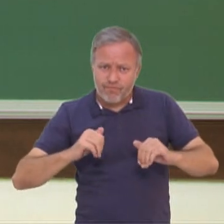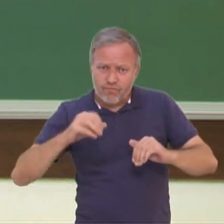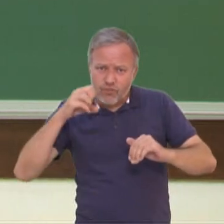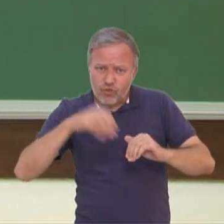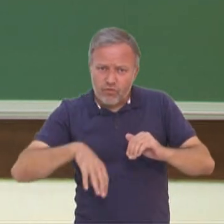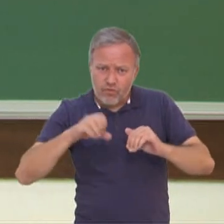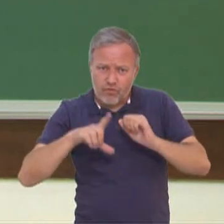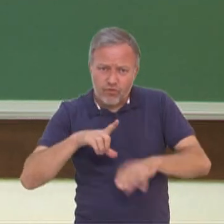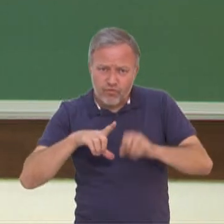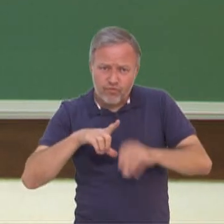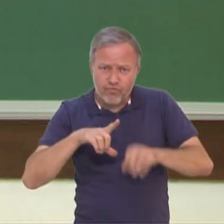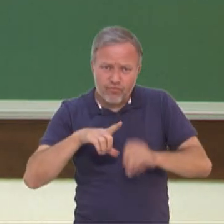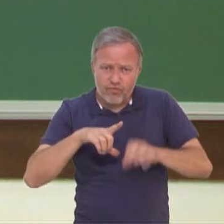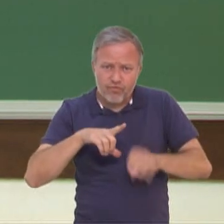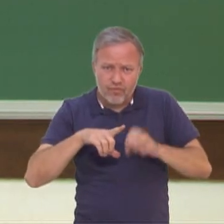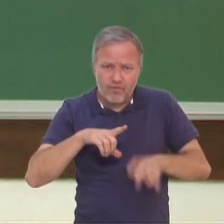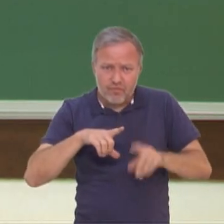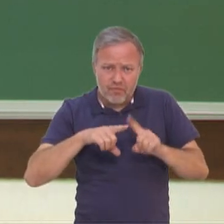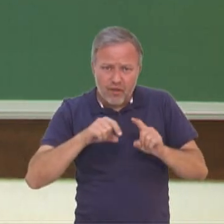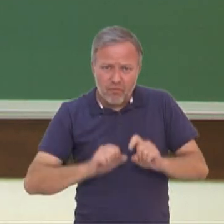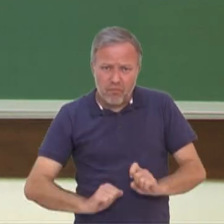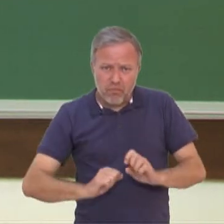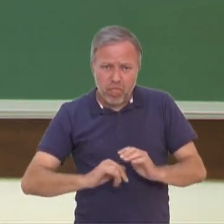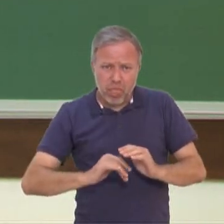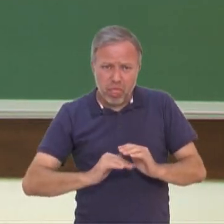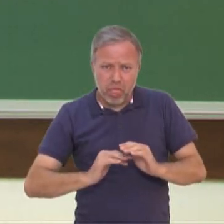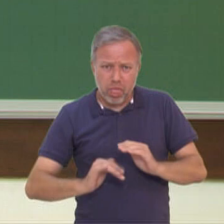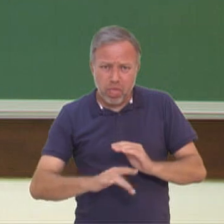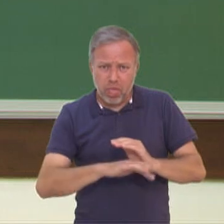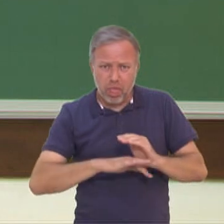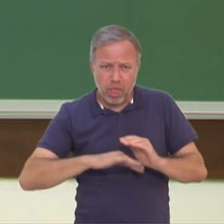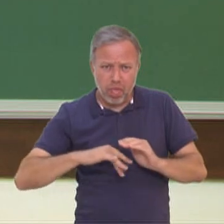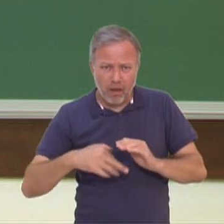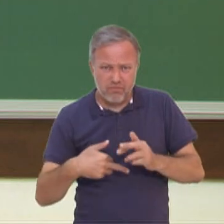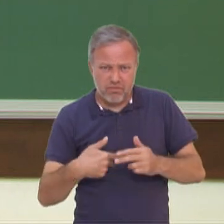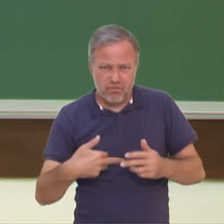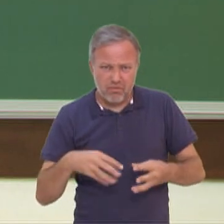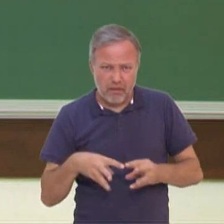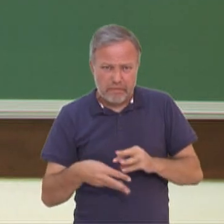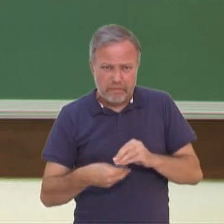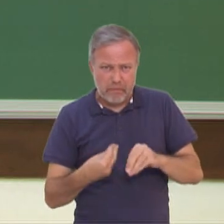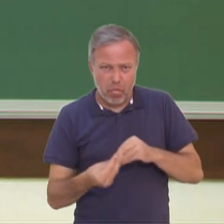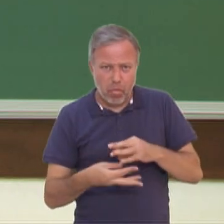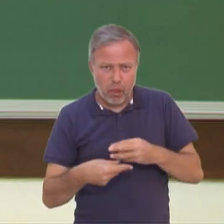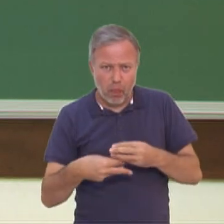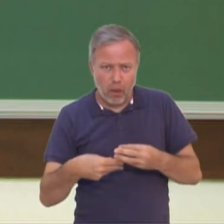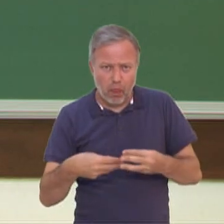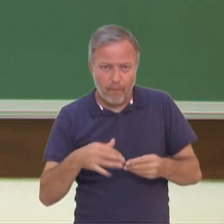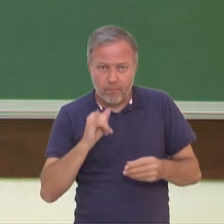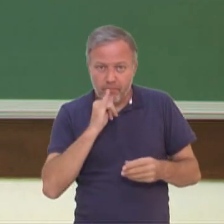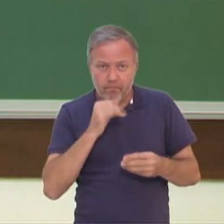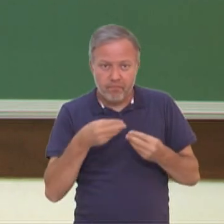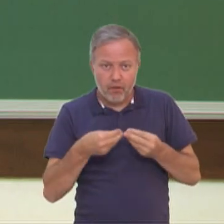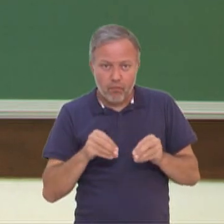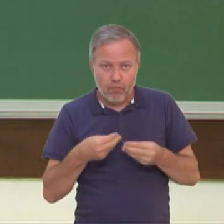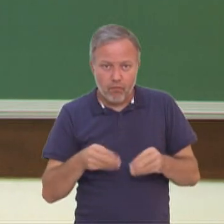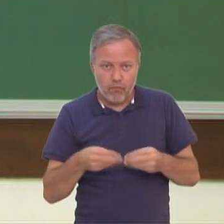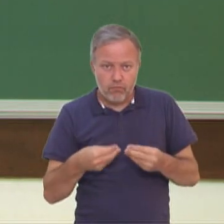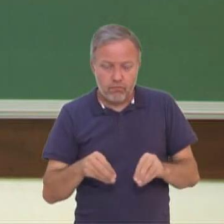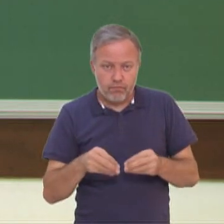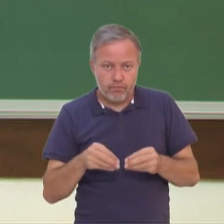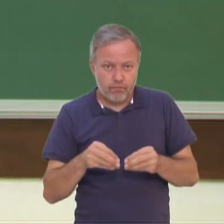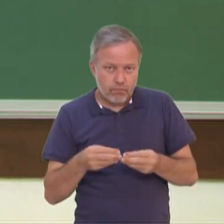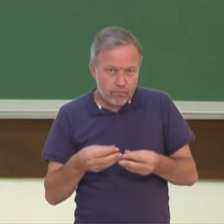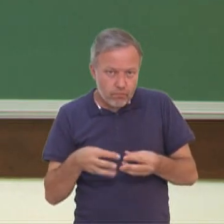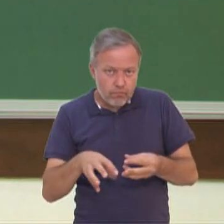precisar, ainda usamos muito, e lá tem um acúmulo de matérias que não se degradam, como o plástico. E